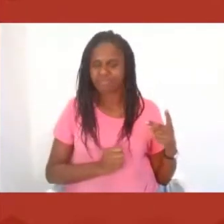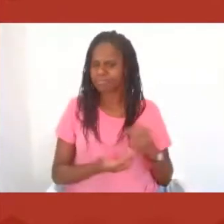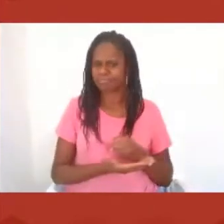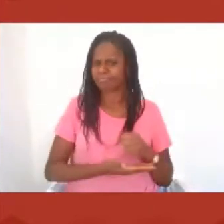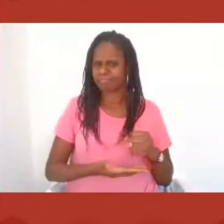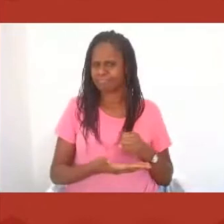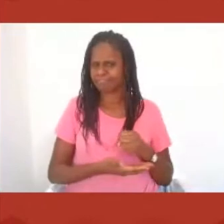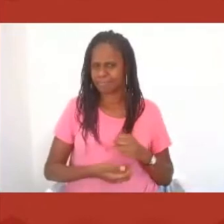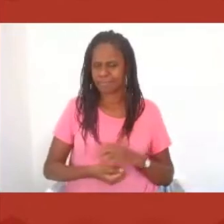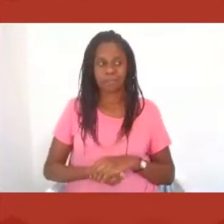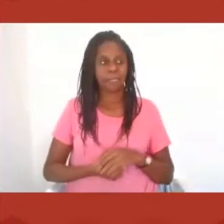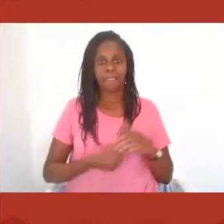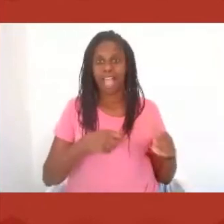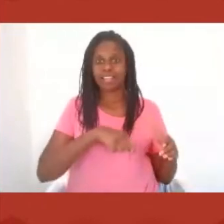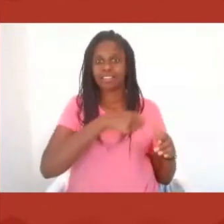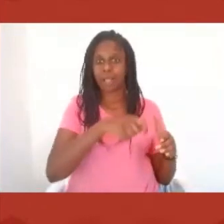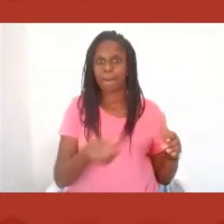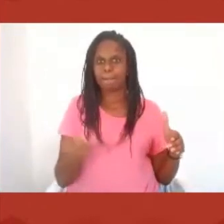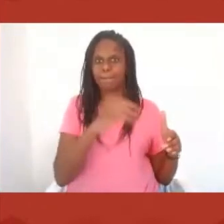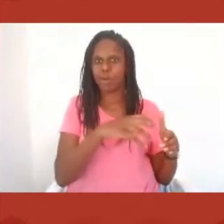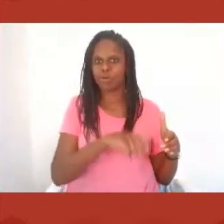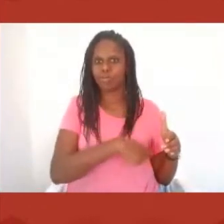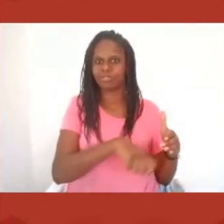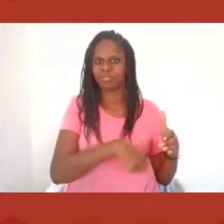Aí ele vai ficando mais gostoso, mas...